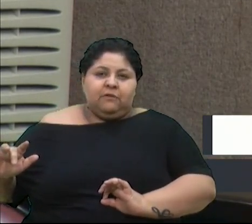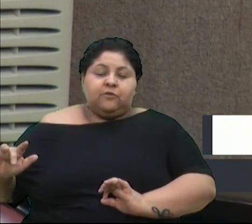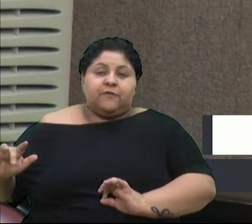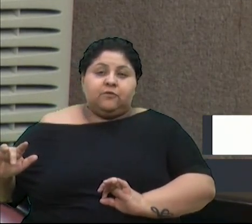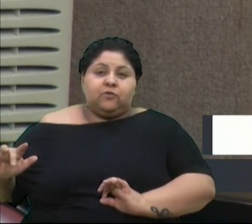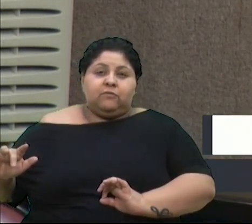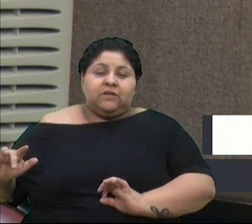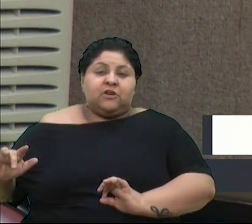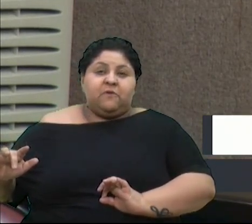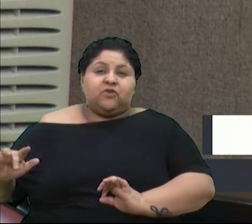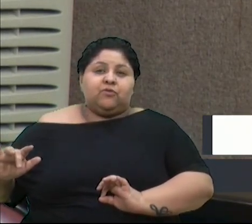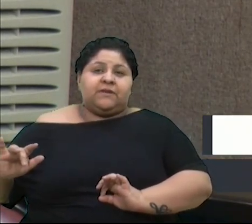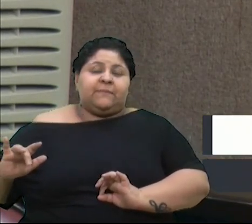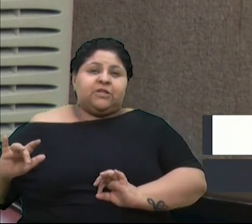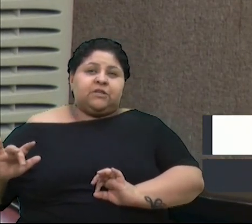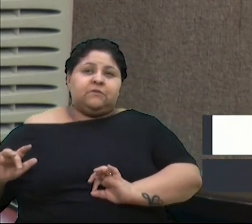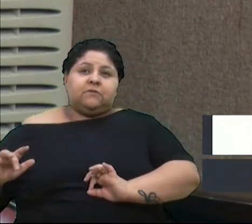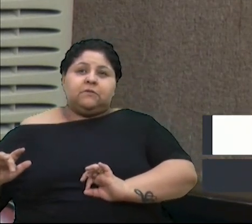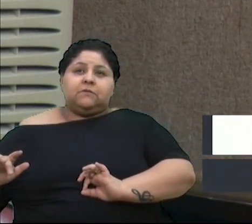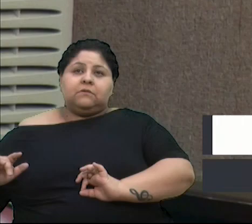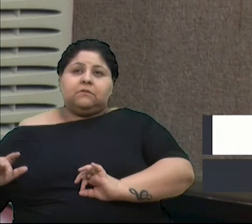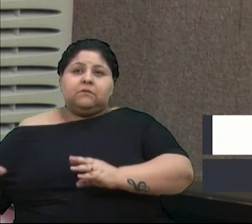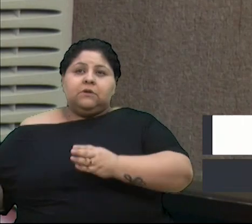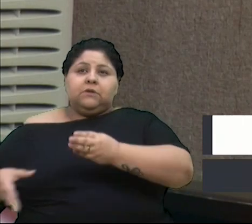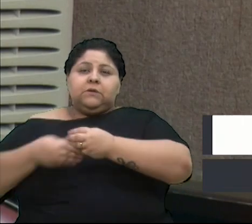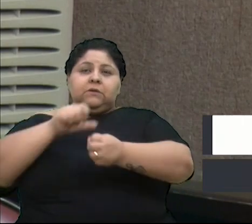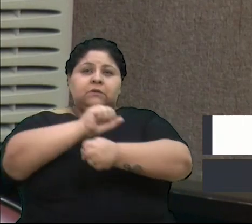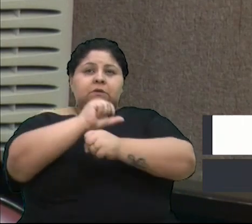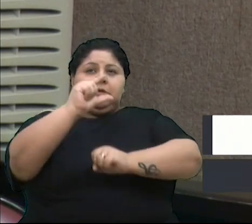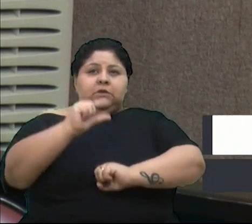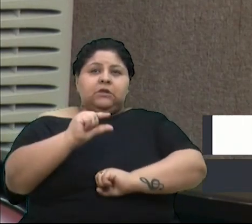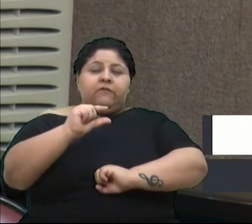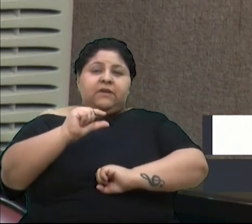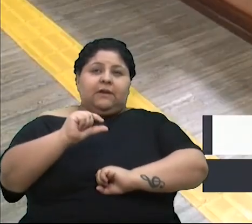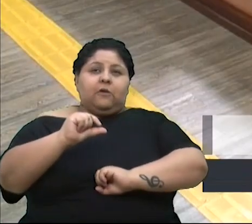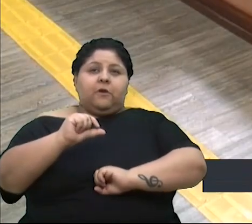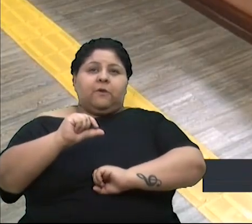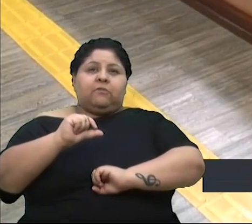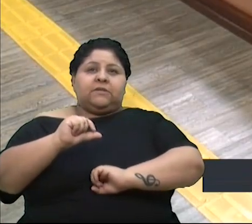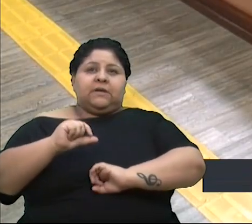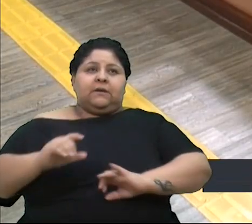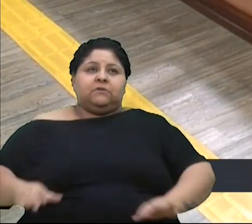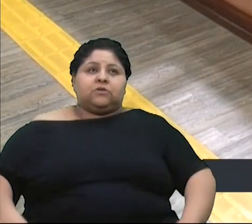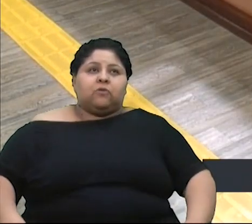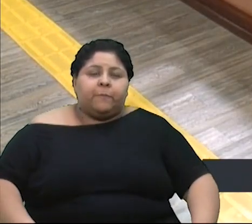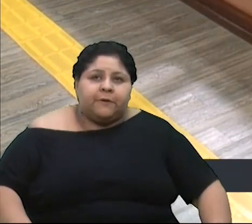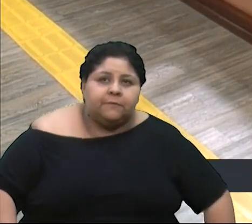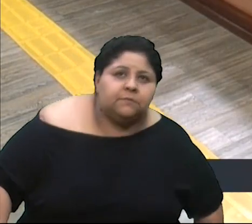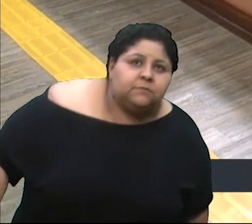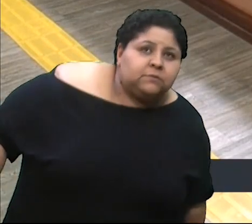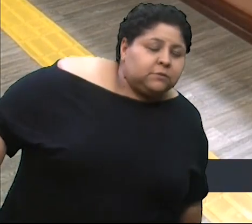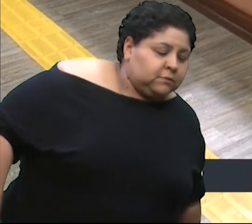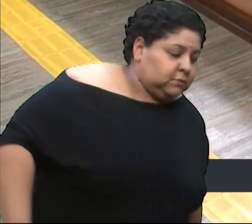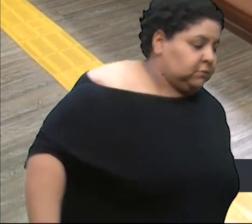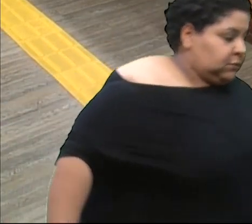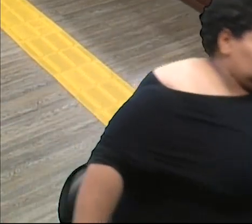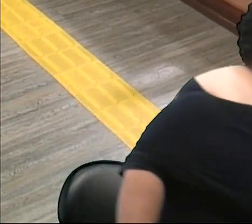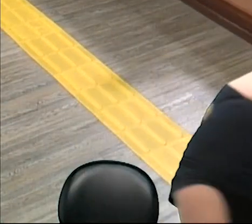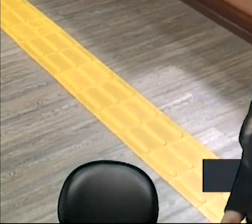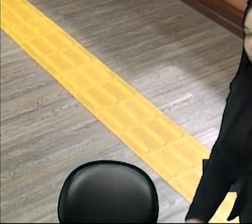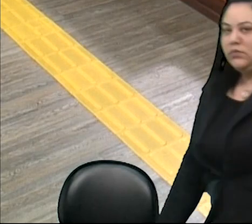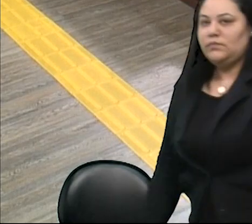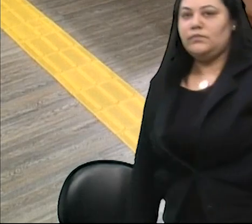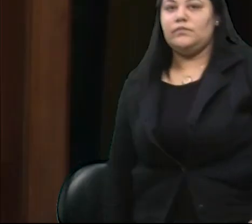público aqui e falar o que ela pensa. Vamos aguardar um pouquinho que eu acho que ela vem. Obrigado. Mas só para a gente testar, e eu vou propor aqui uma moção